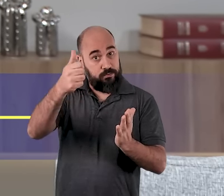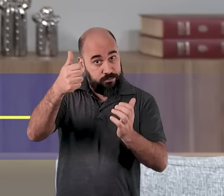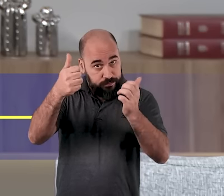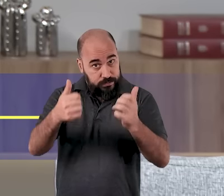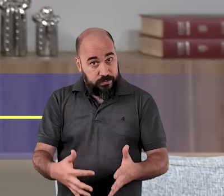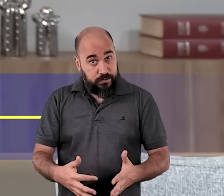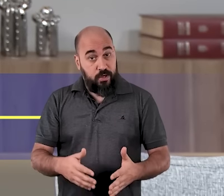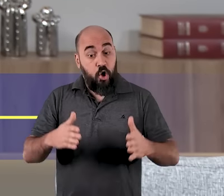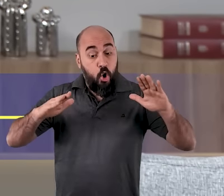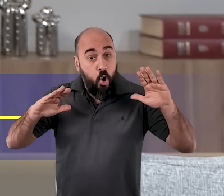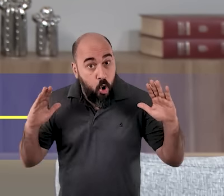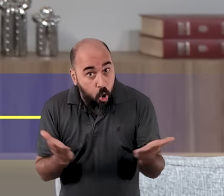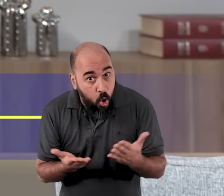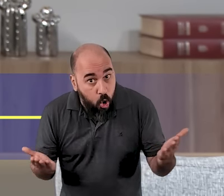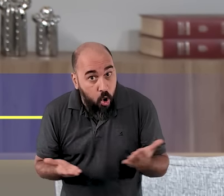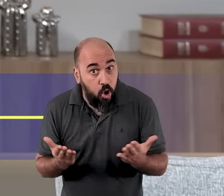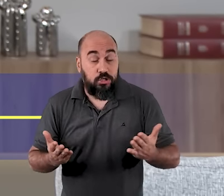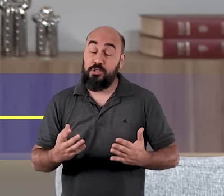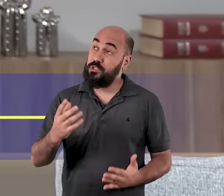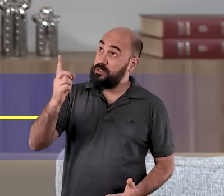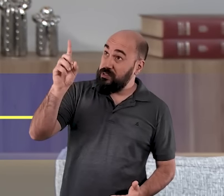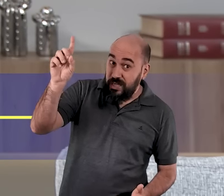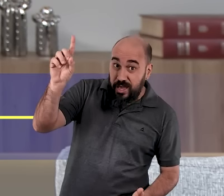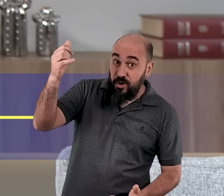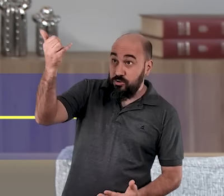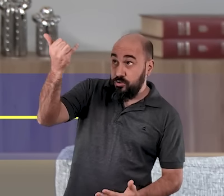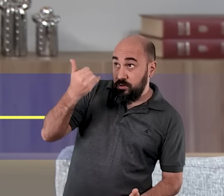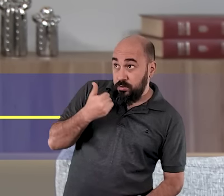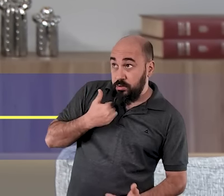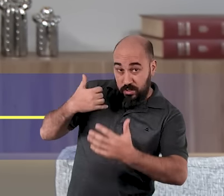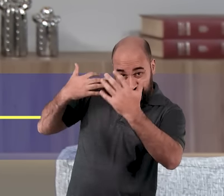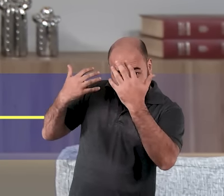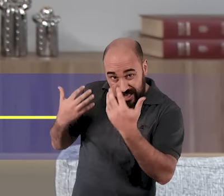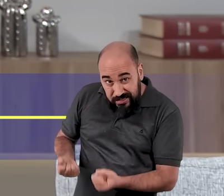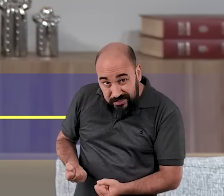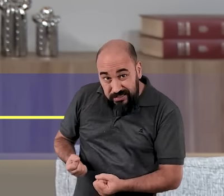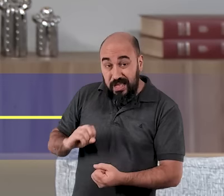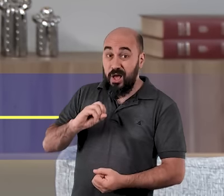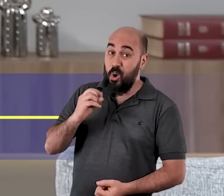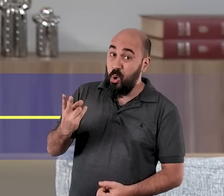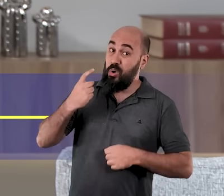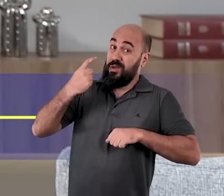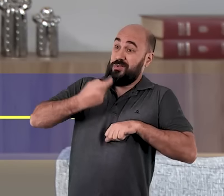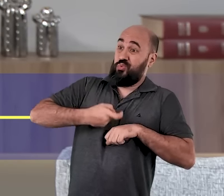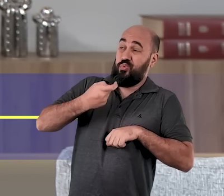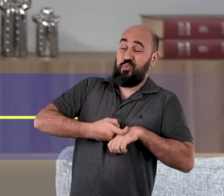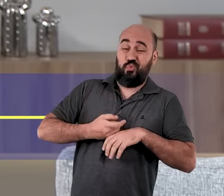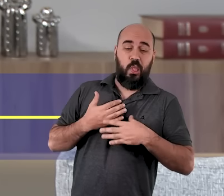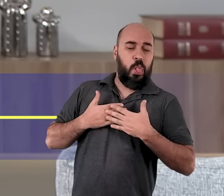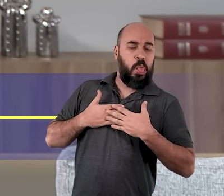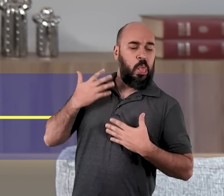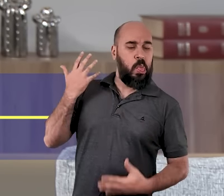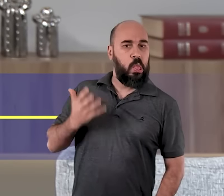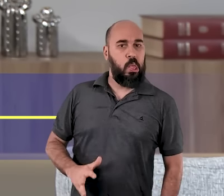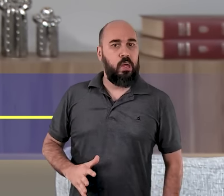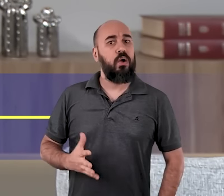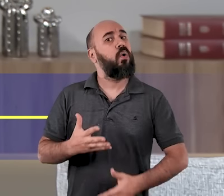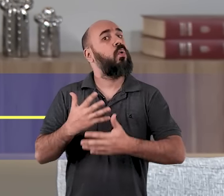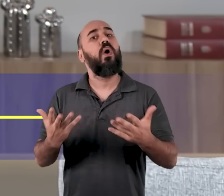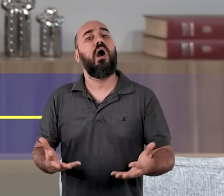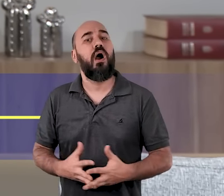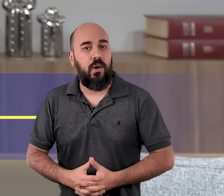hoje, se vocês ouvirem a voz do Senhor, não endureçam o coração. Enquanto você